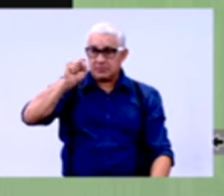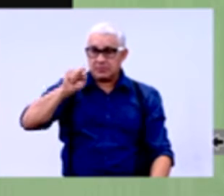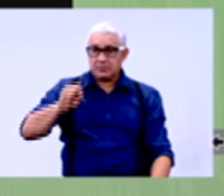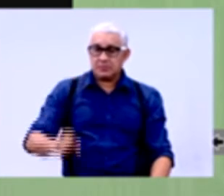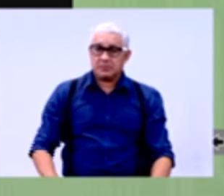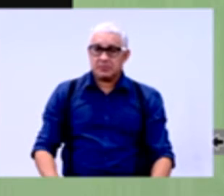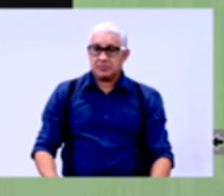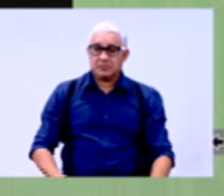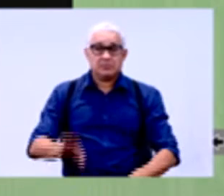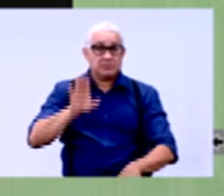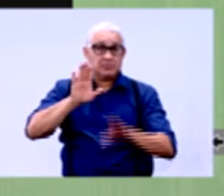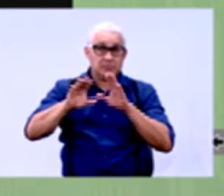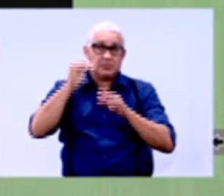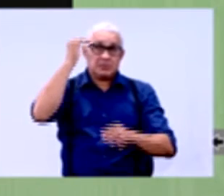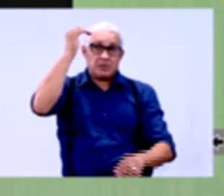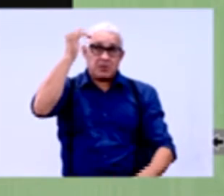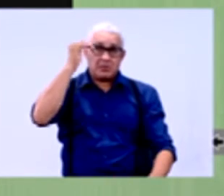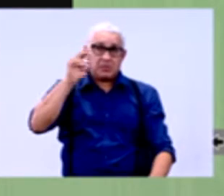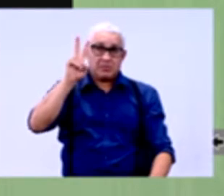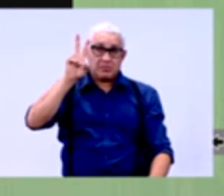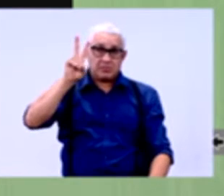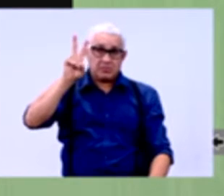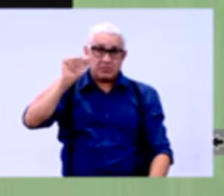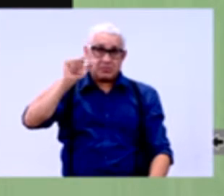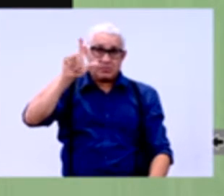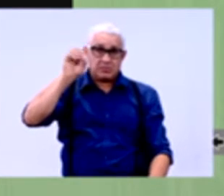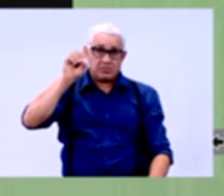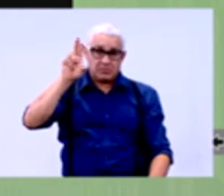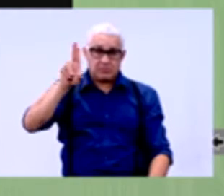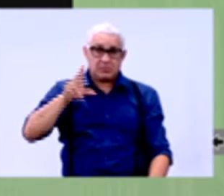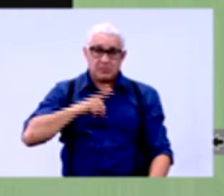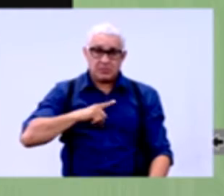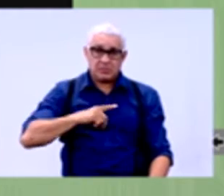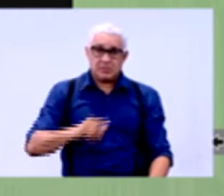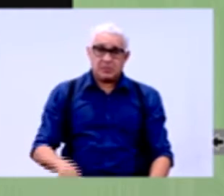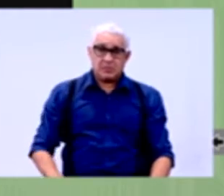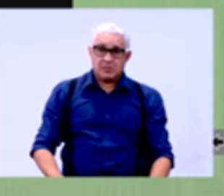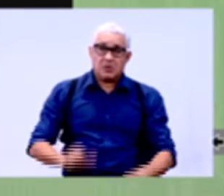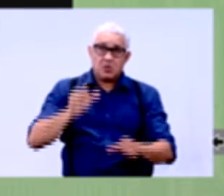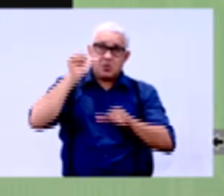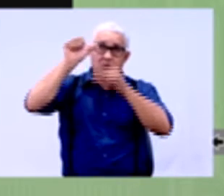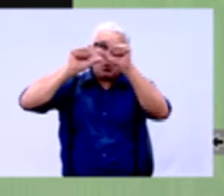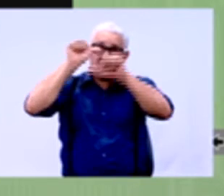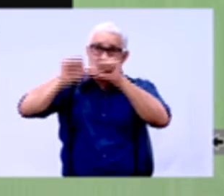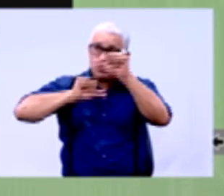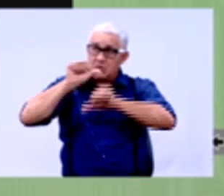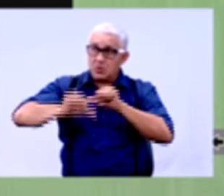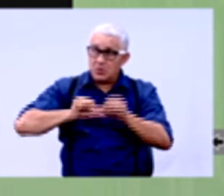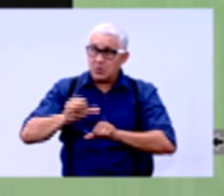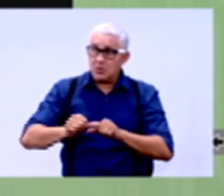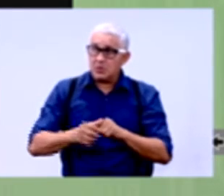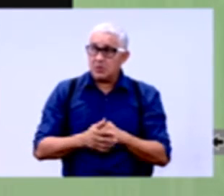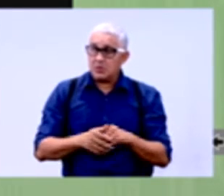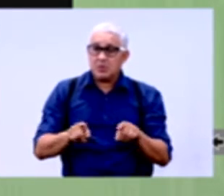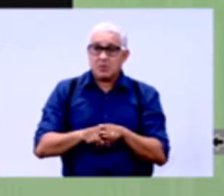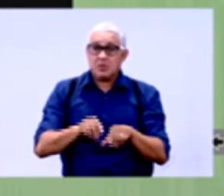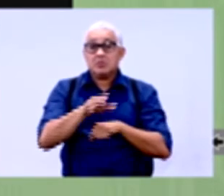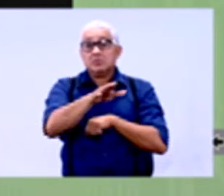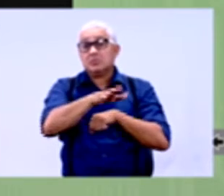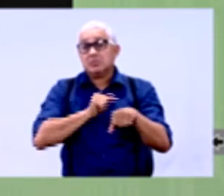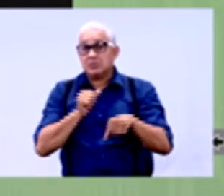com o que esse valor esse componente for mexendo, ele então aqui vai